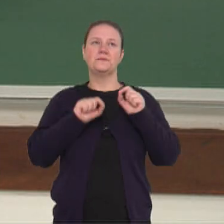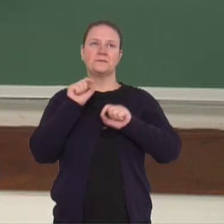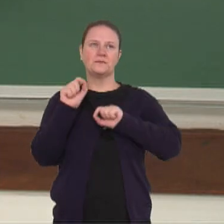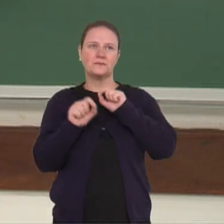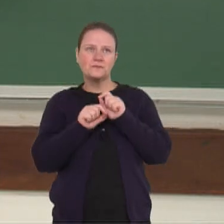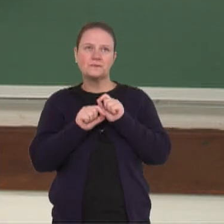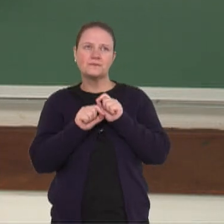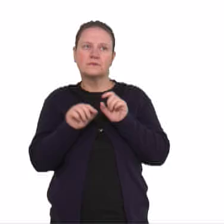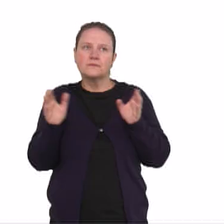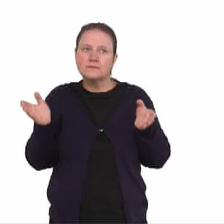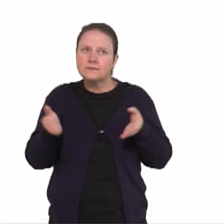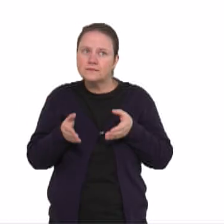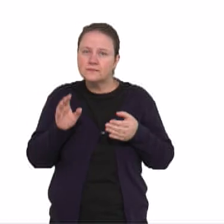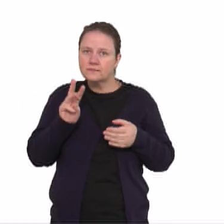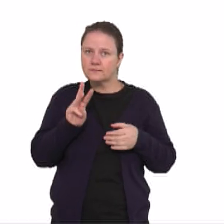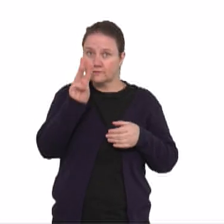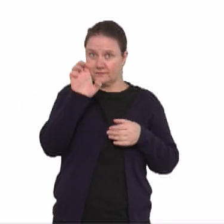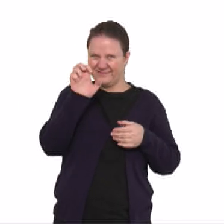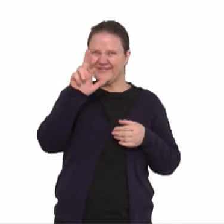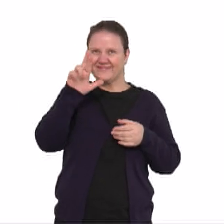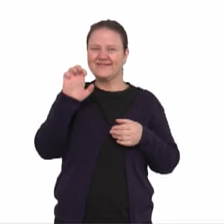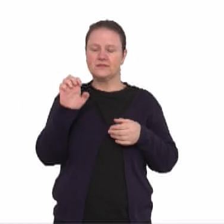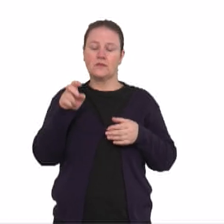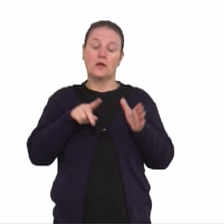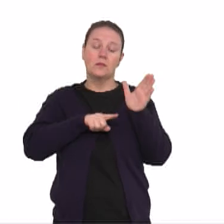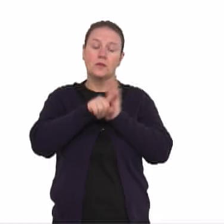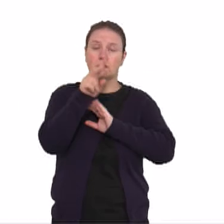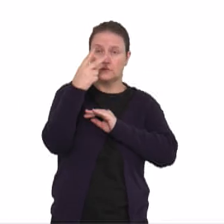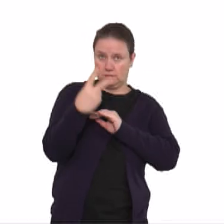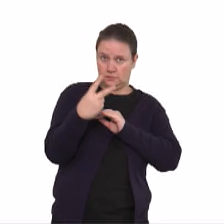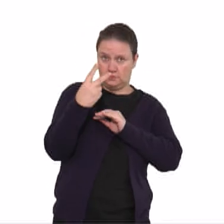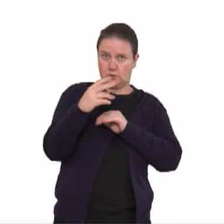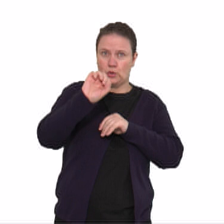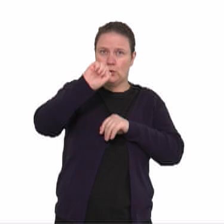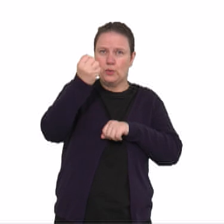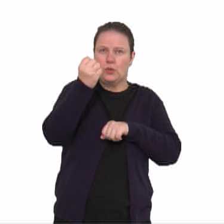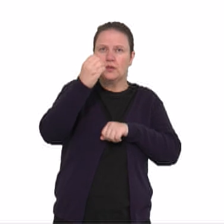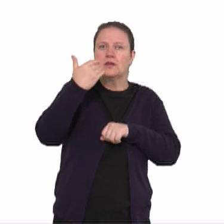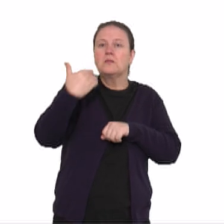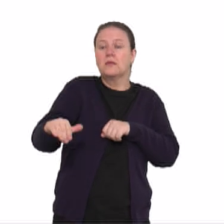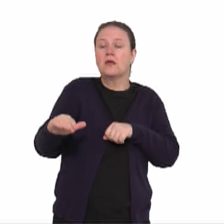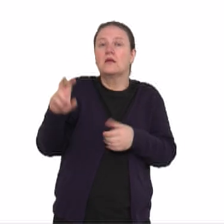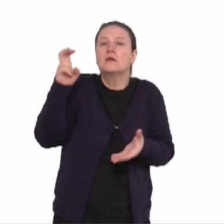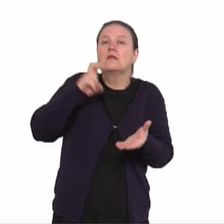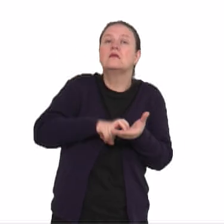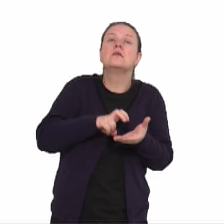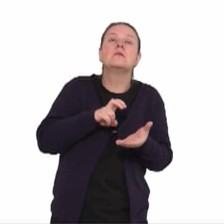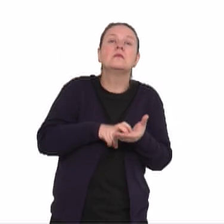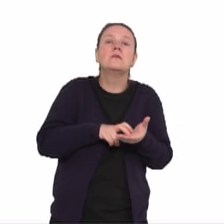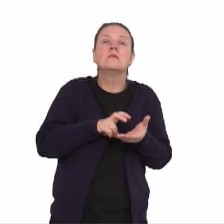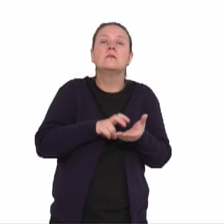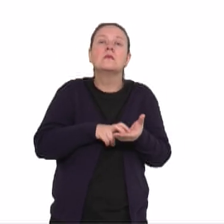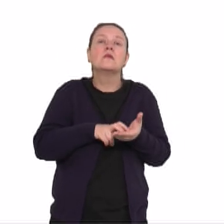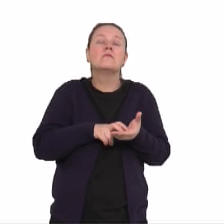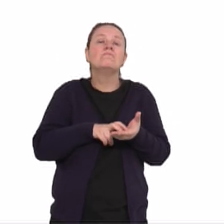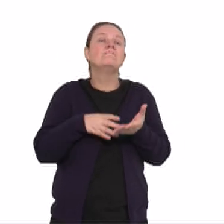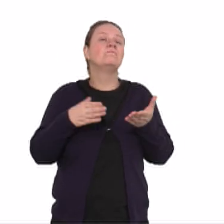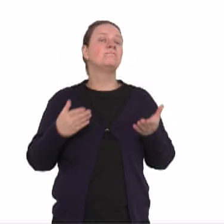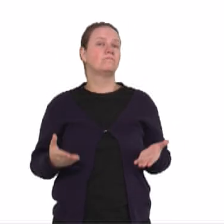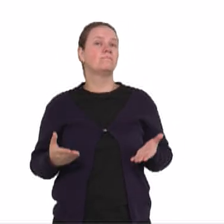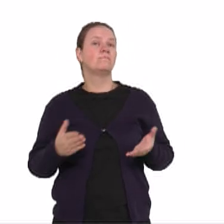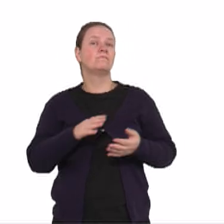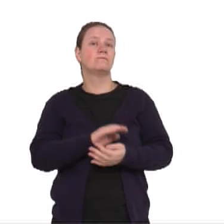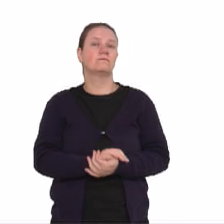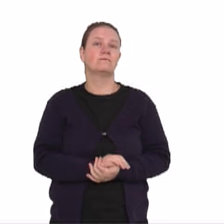a 2? At 8:30, às 8:30 da manhã, porque é AM, today,